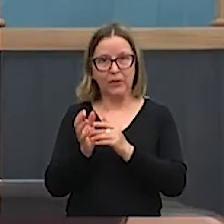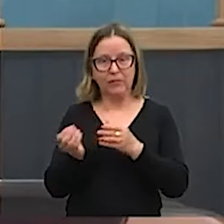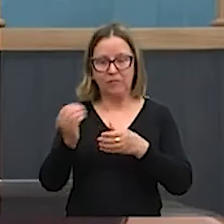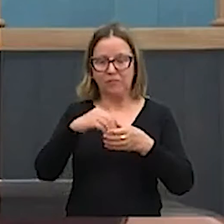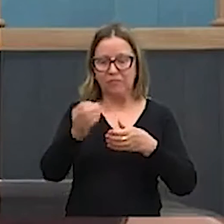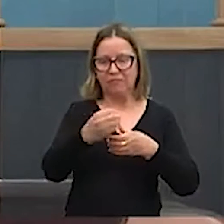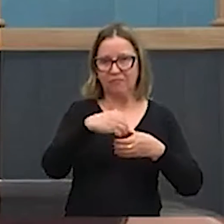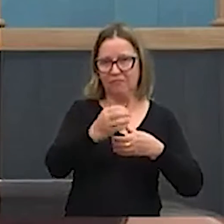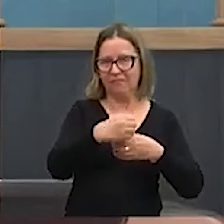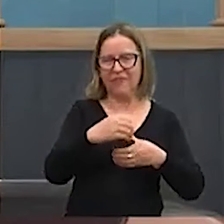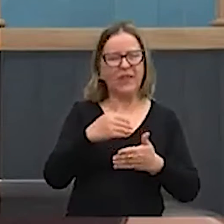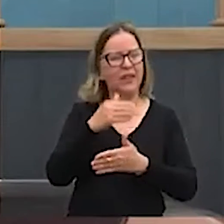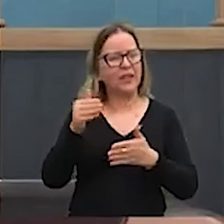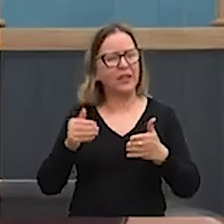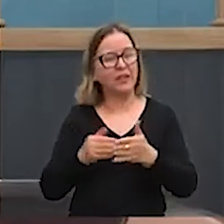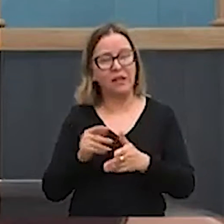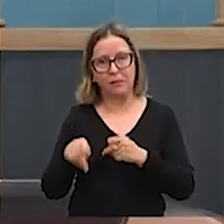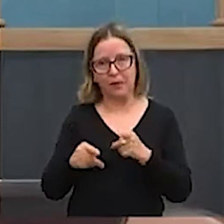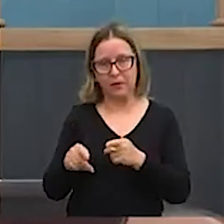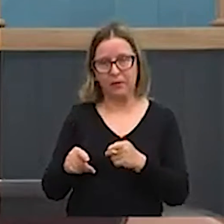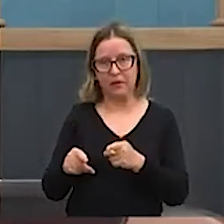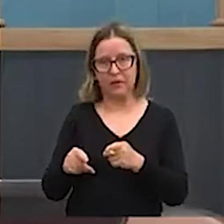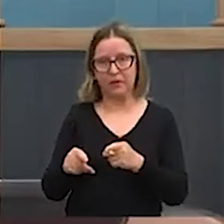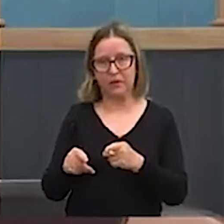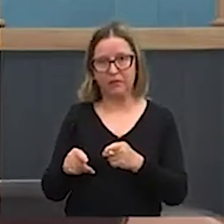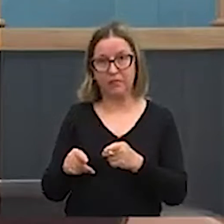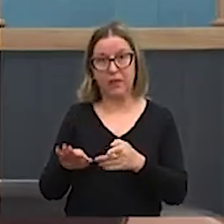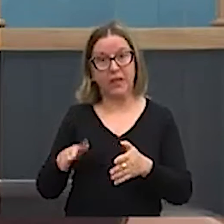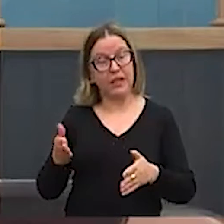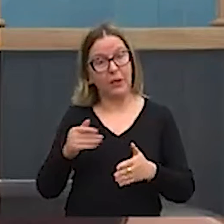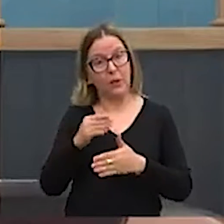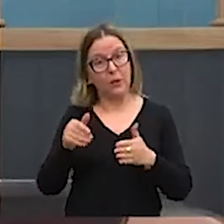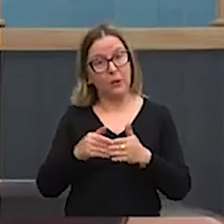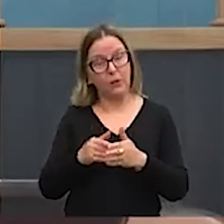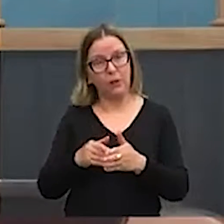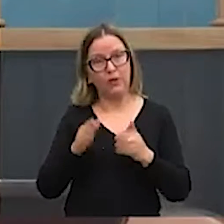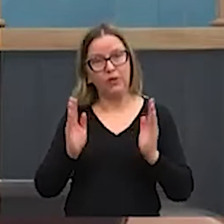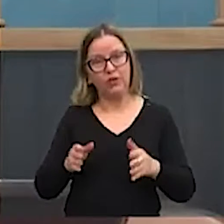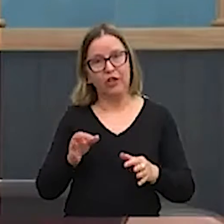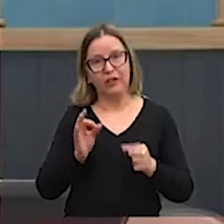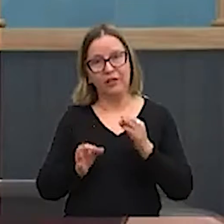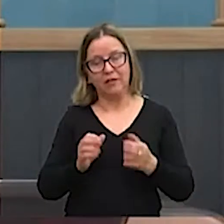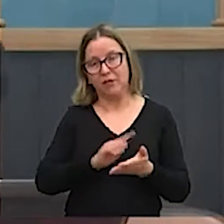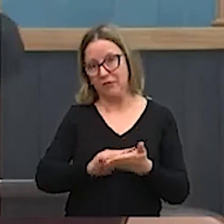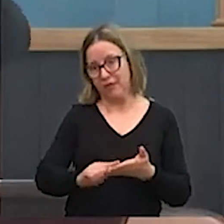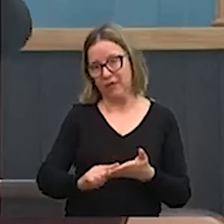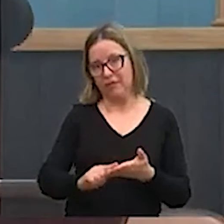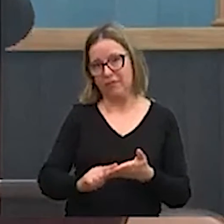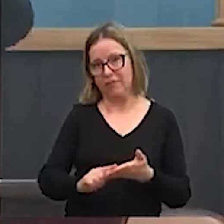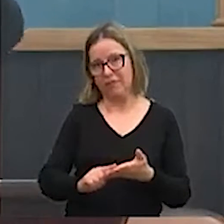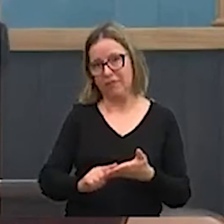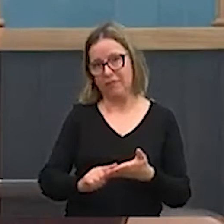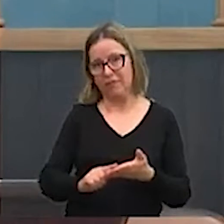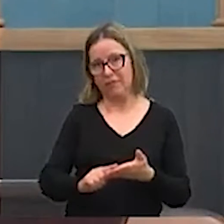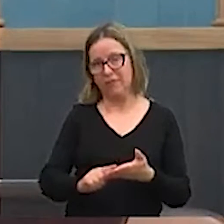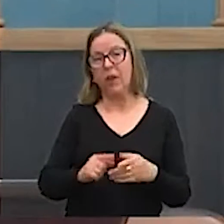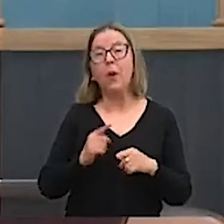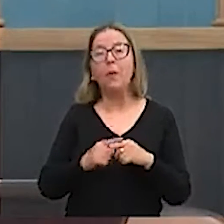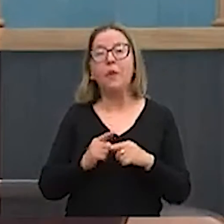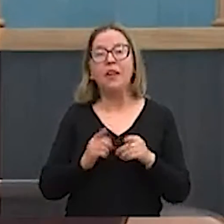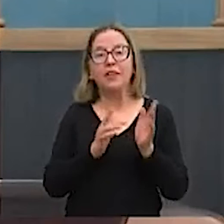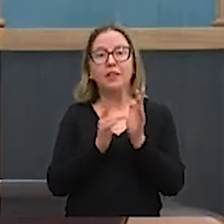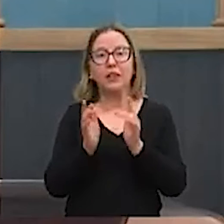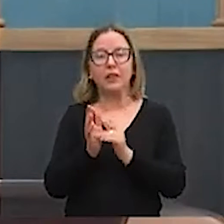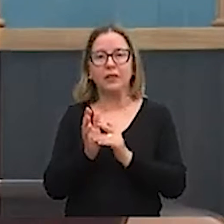exceção, todos sem exceção estão justificados, porque ele carregou o pecado de todos